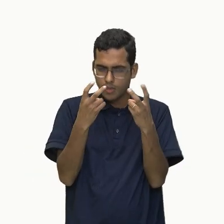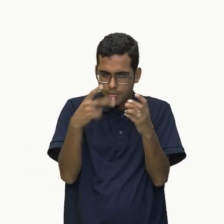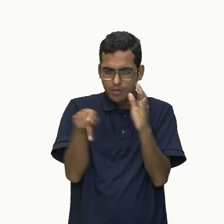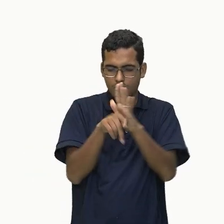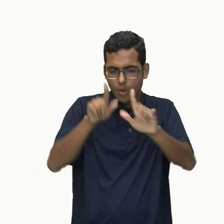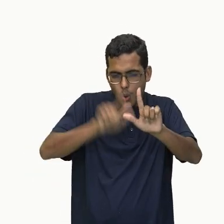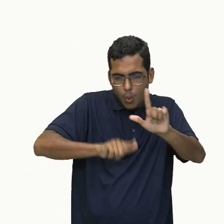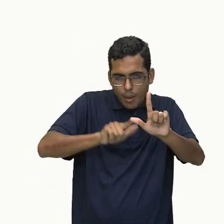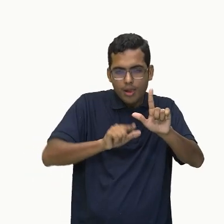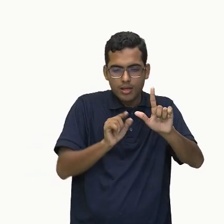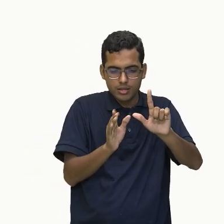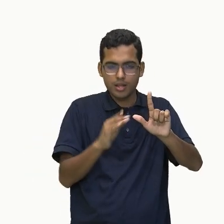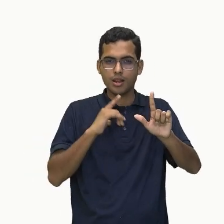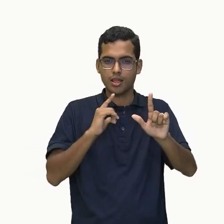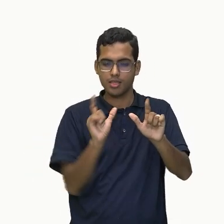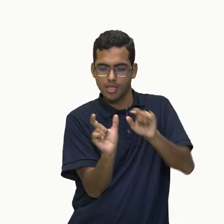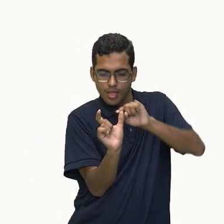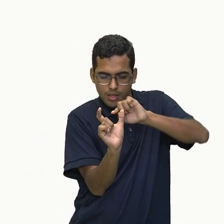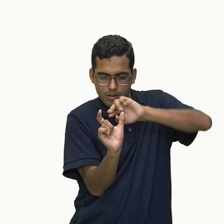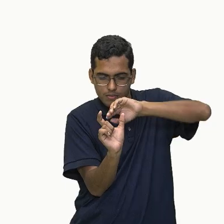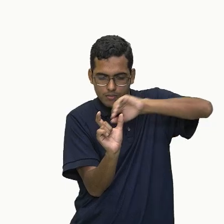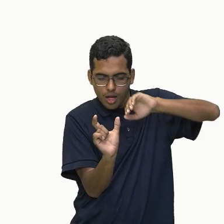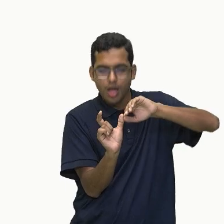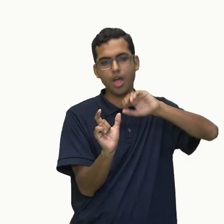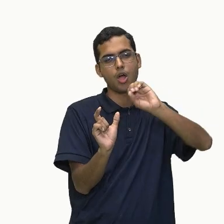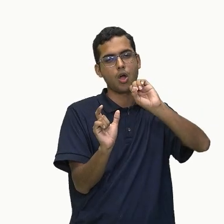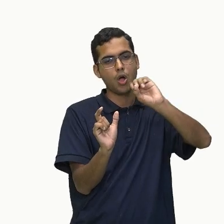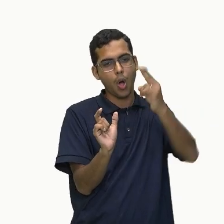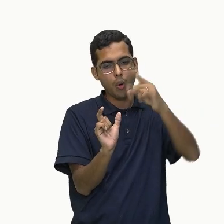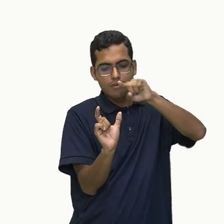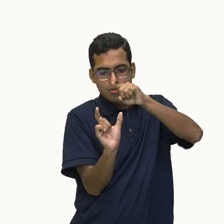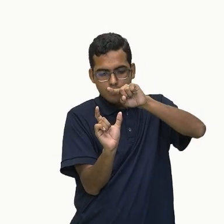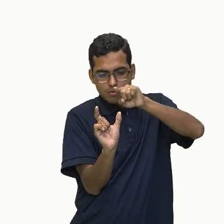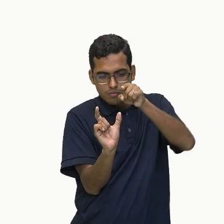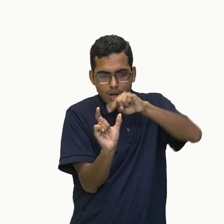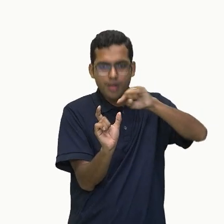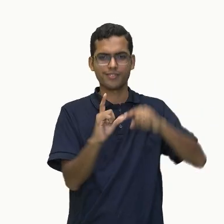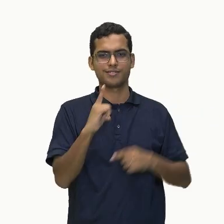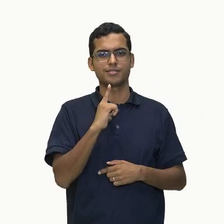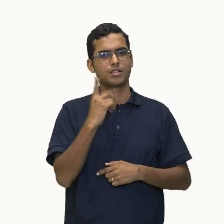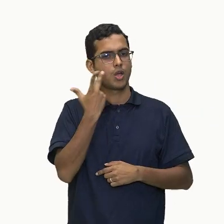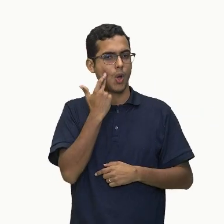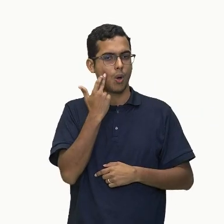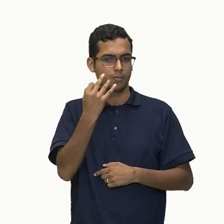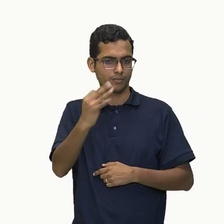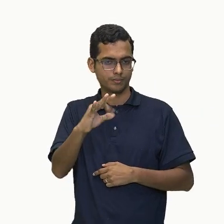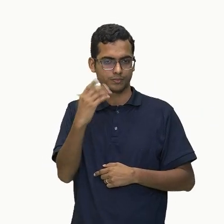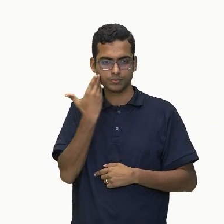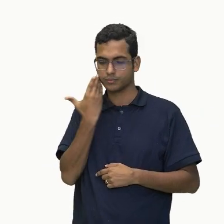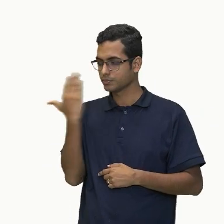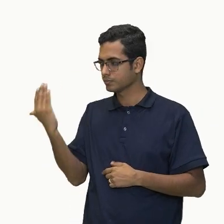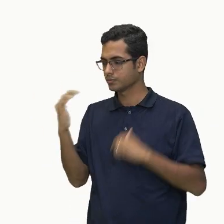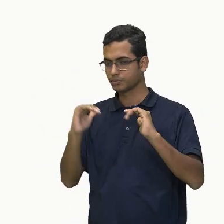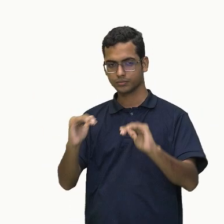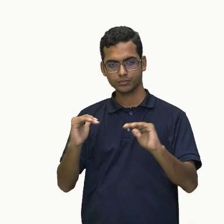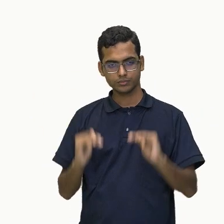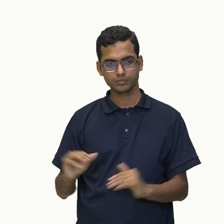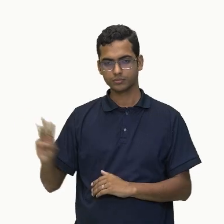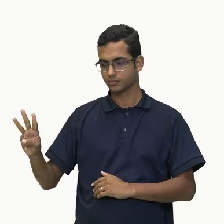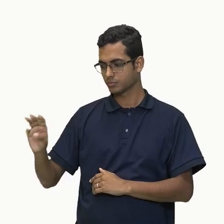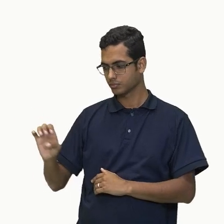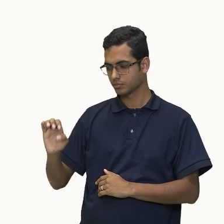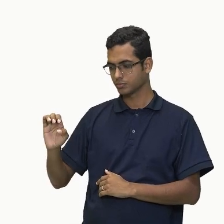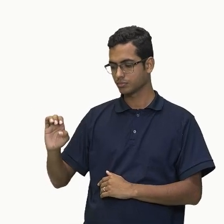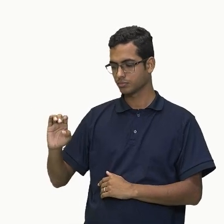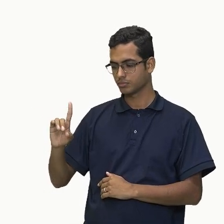dizer a mesma coisa, mas está escrito aí de forma abreviada. E aqui, we do not, we do not.